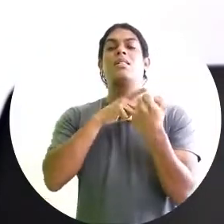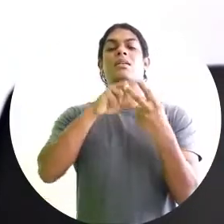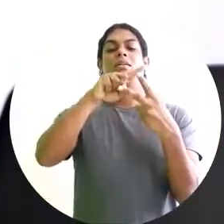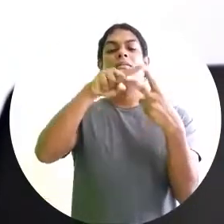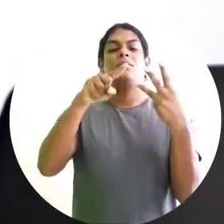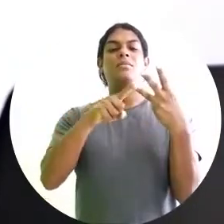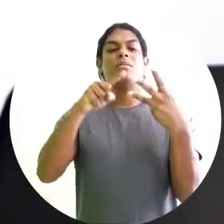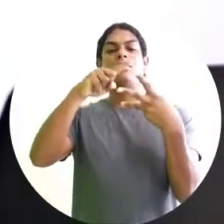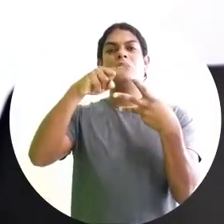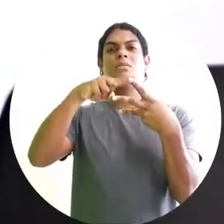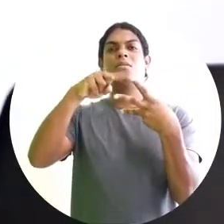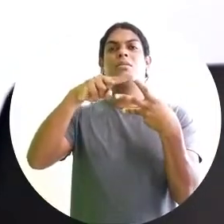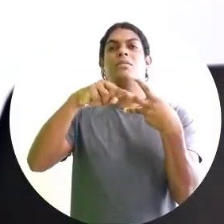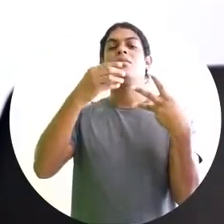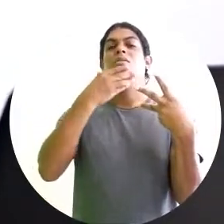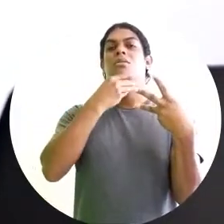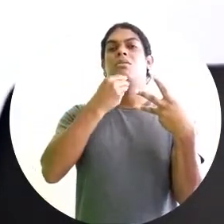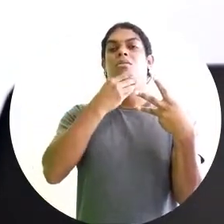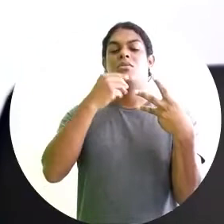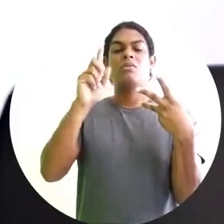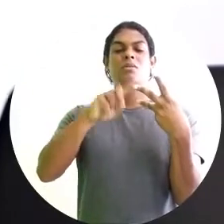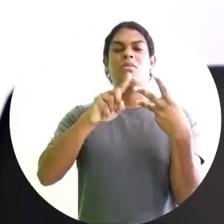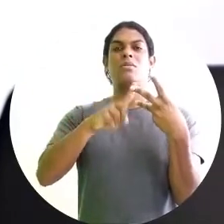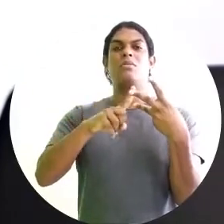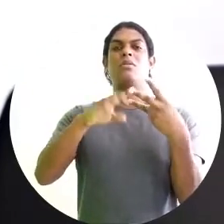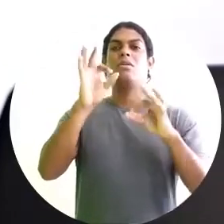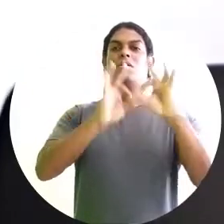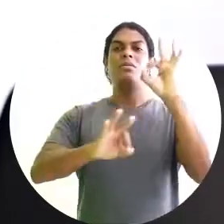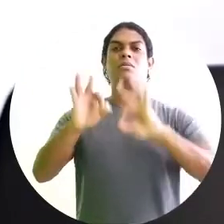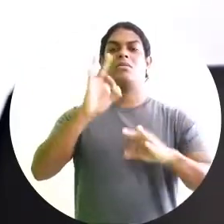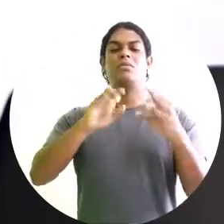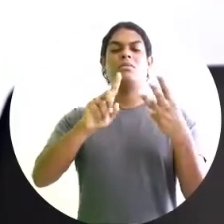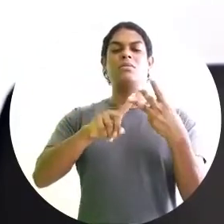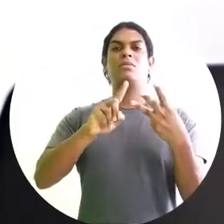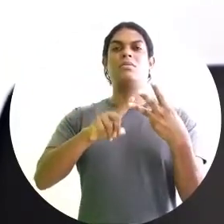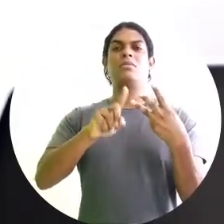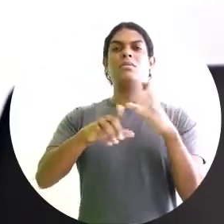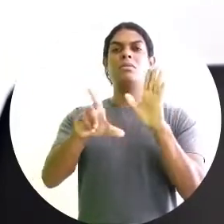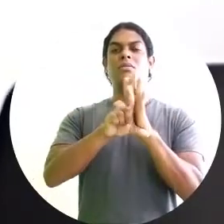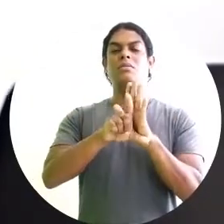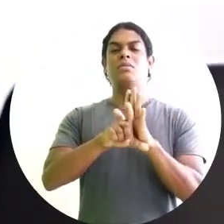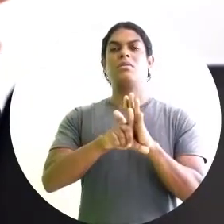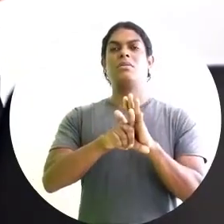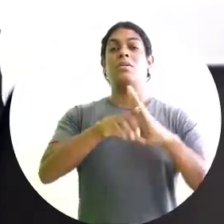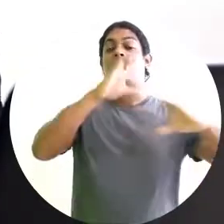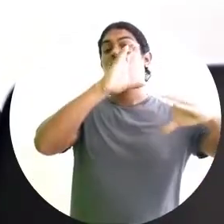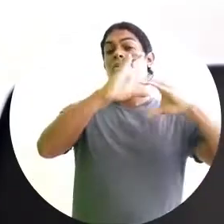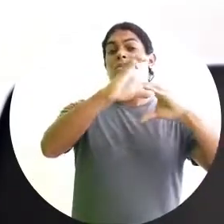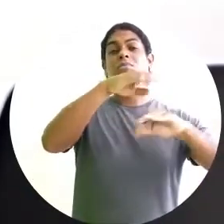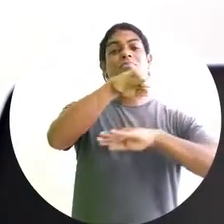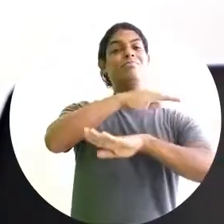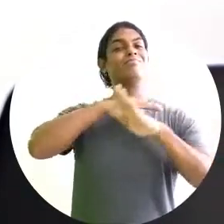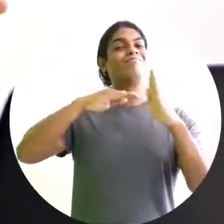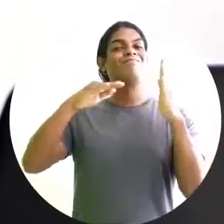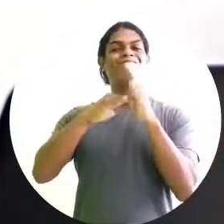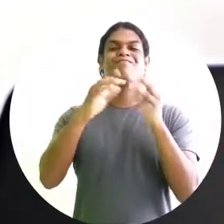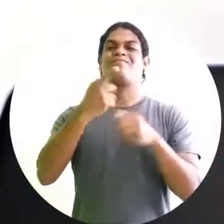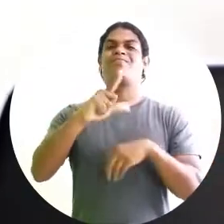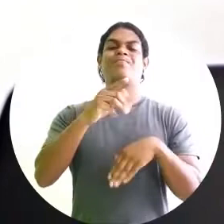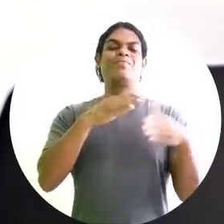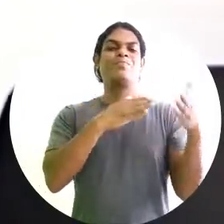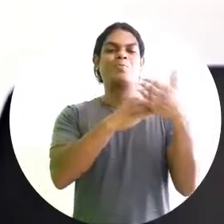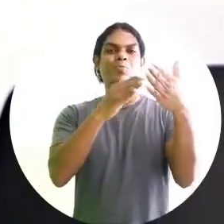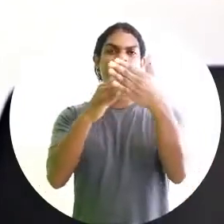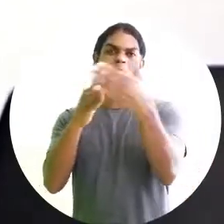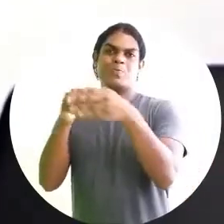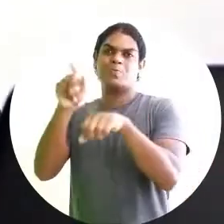elementos, quais sejam o homem, as organizações e a legislação. Com o intercâmbio entre todos, não